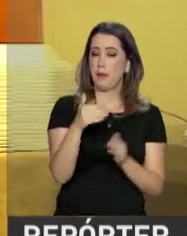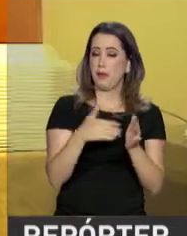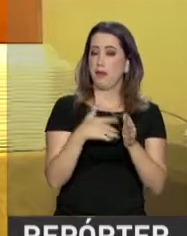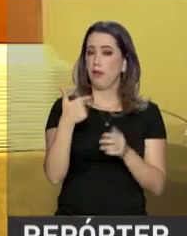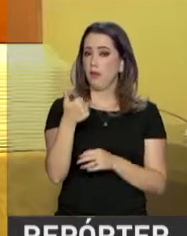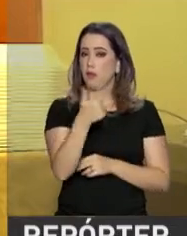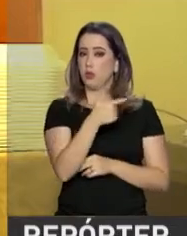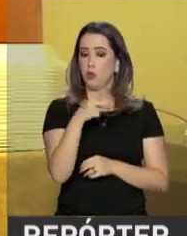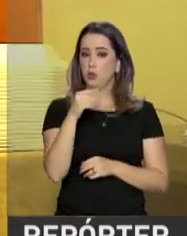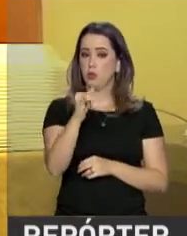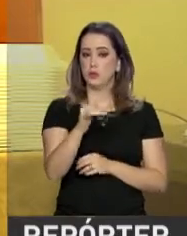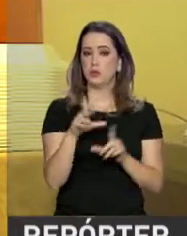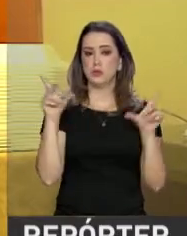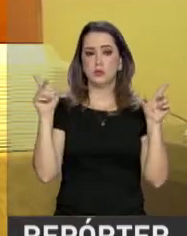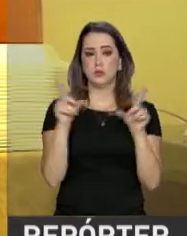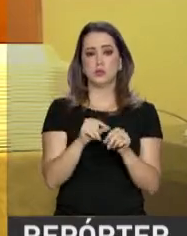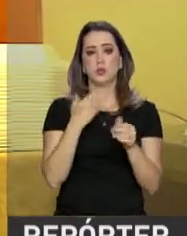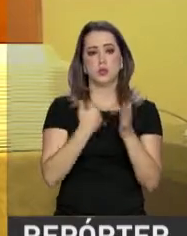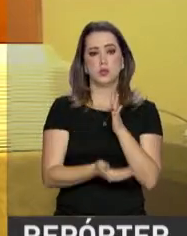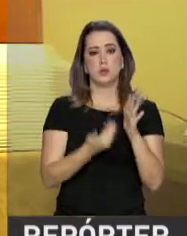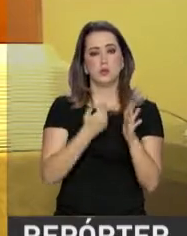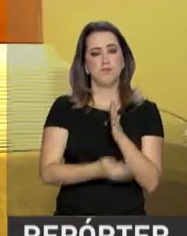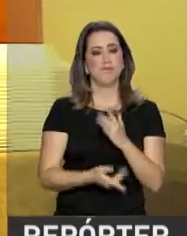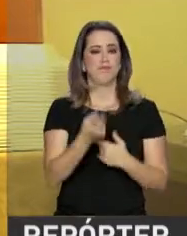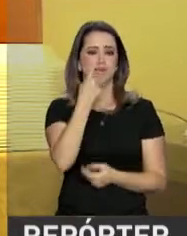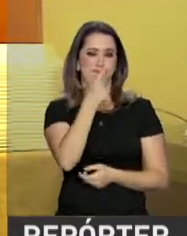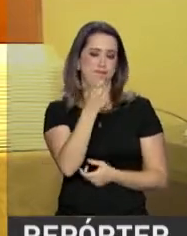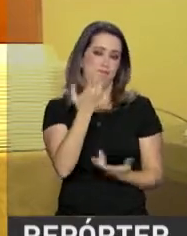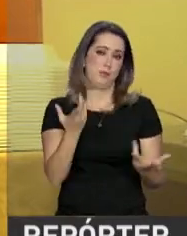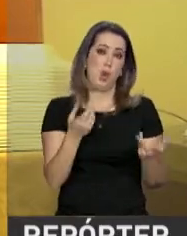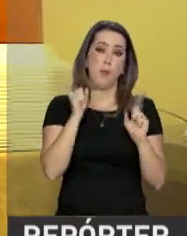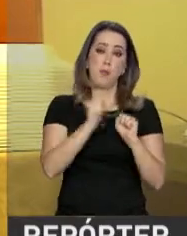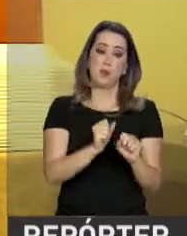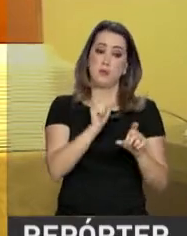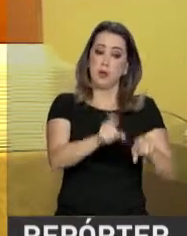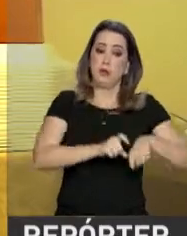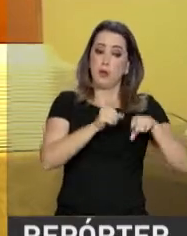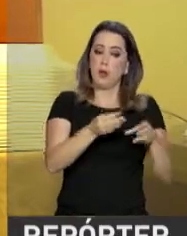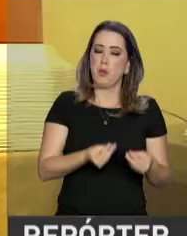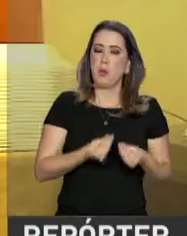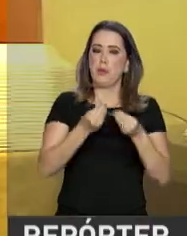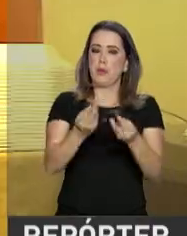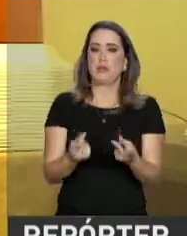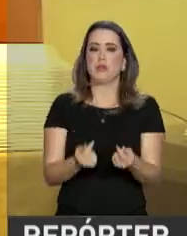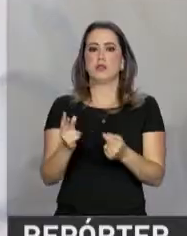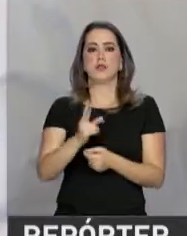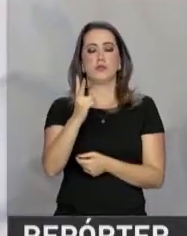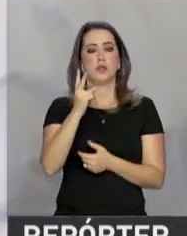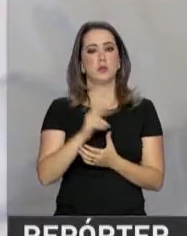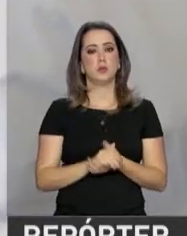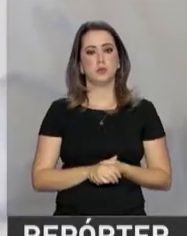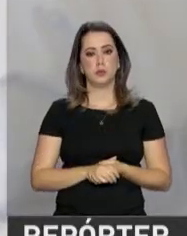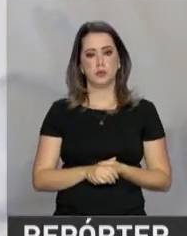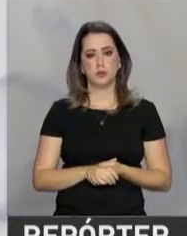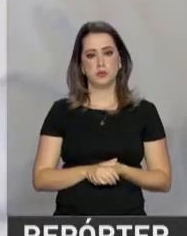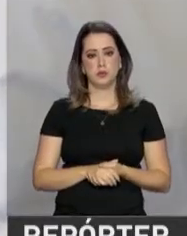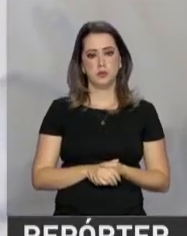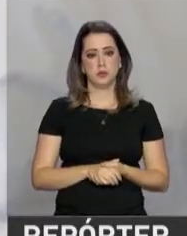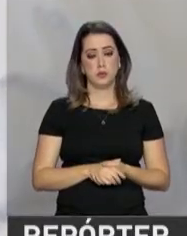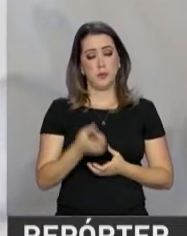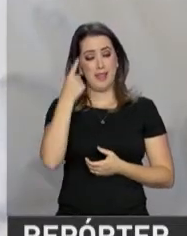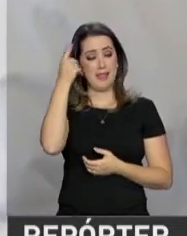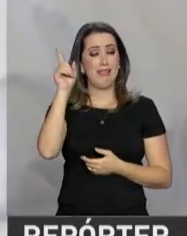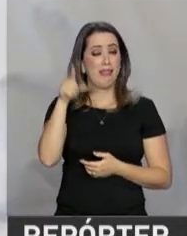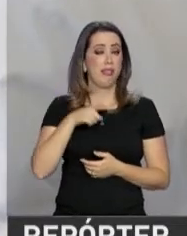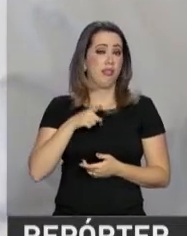dias. A ideia é diminuir o desperdício e permitir que produtores agreguem valor ao produto. A ideia é ter um